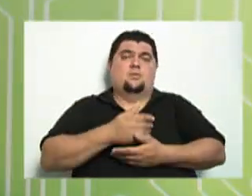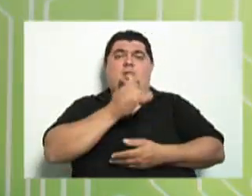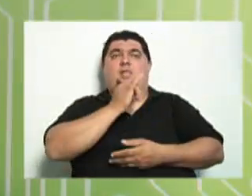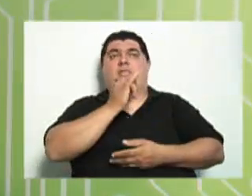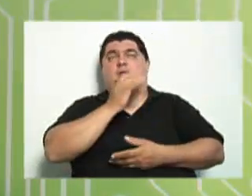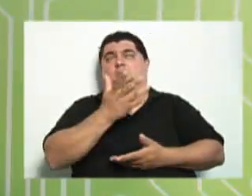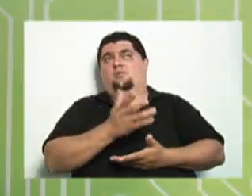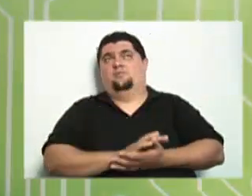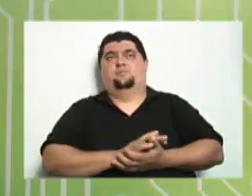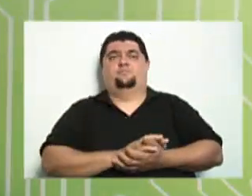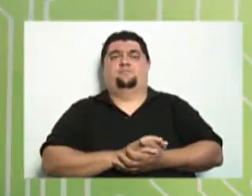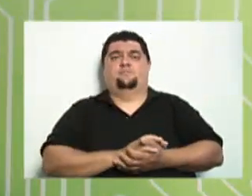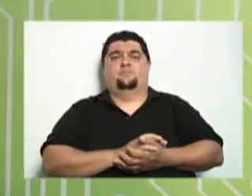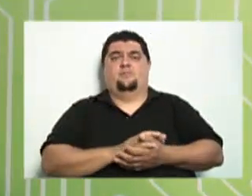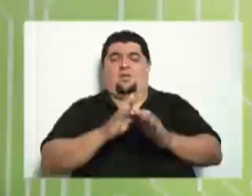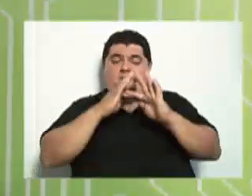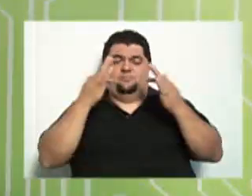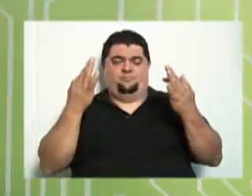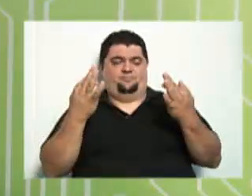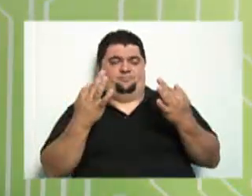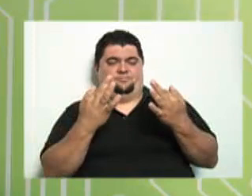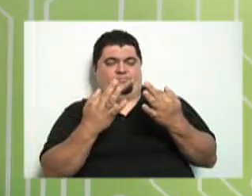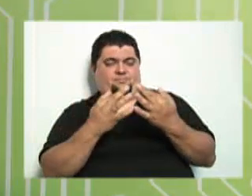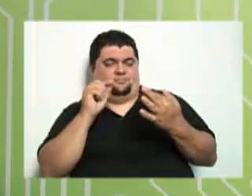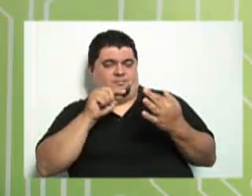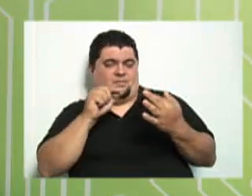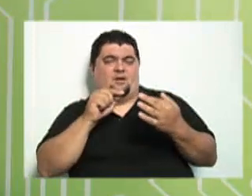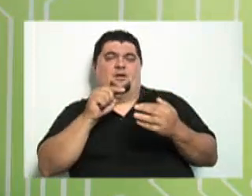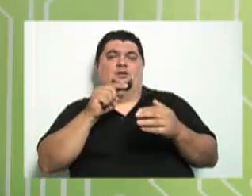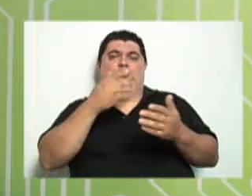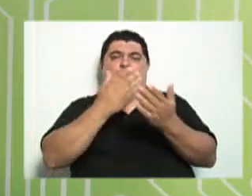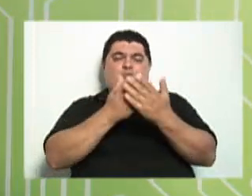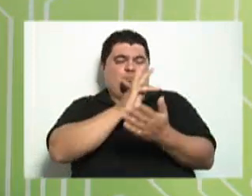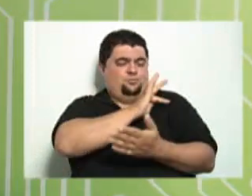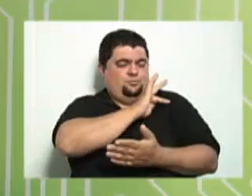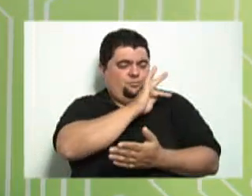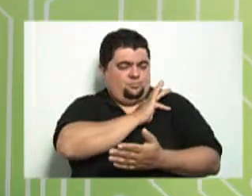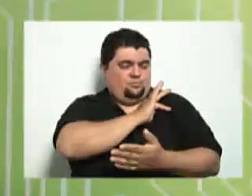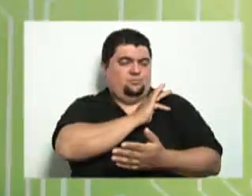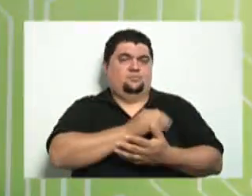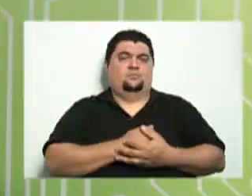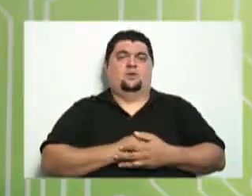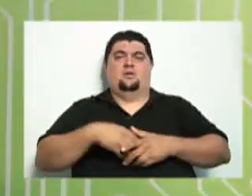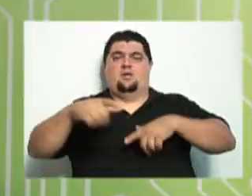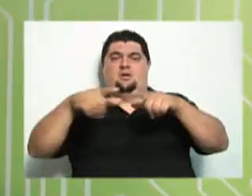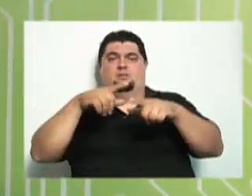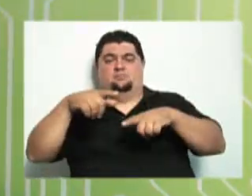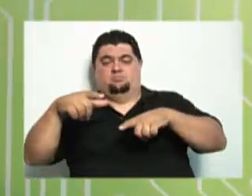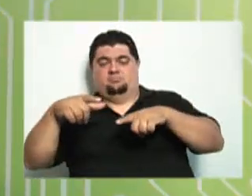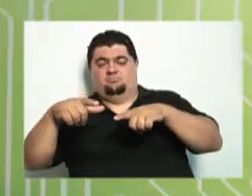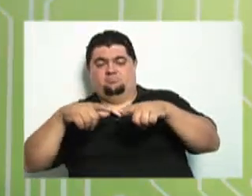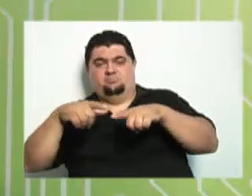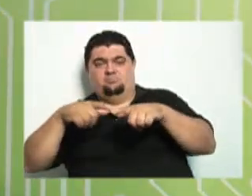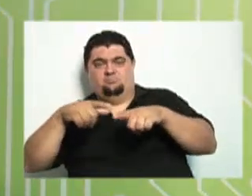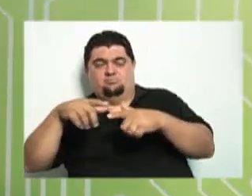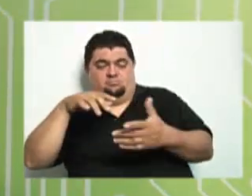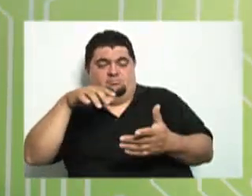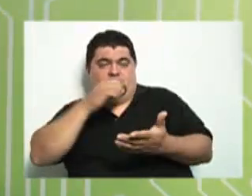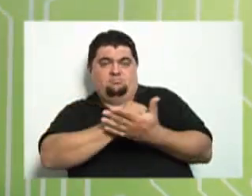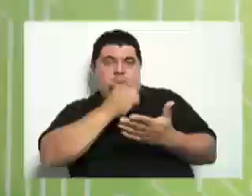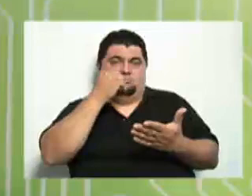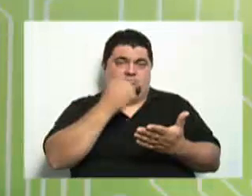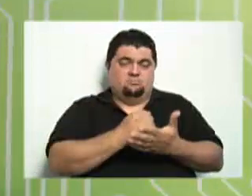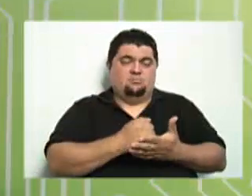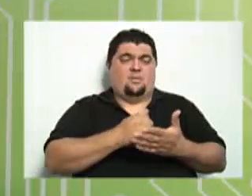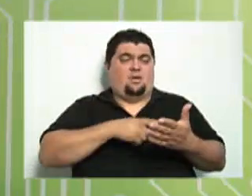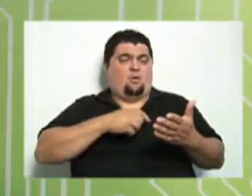por exemplo, se na sua família as pessoas normalmente fazem faculdade, se as pessoas arrumam bons empregos, conseguem comprar